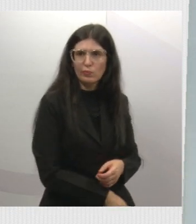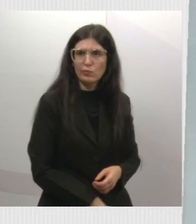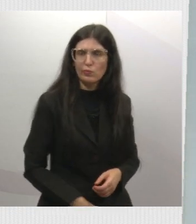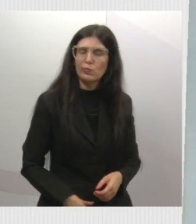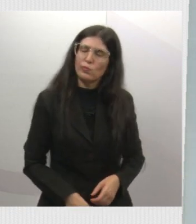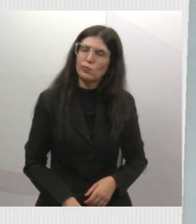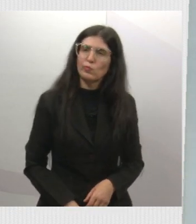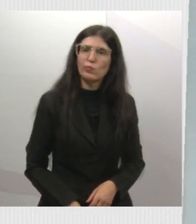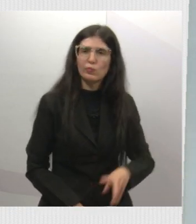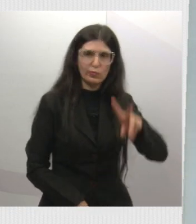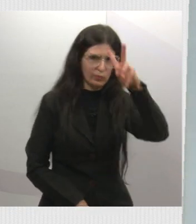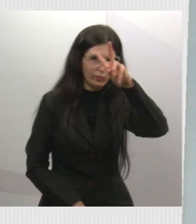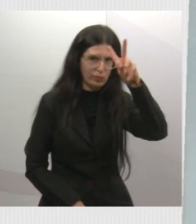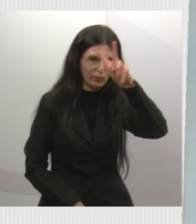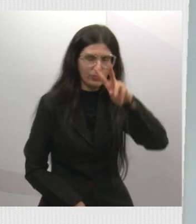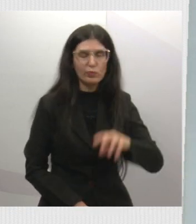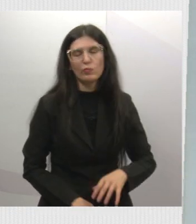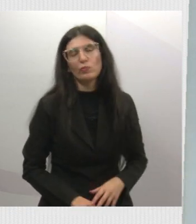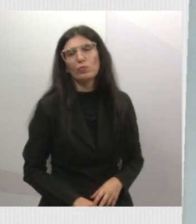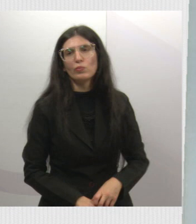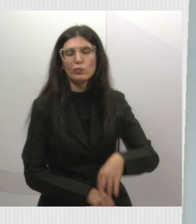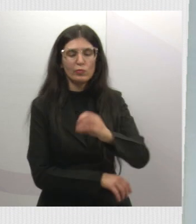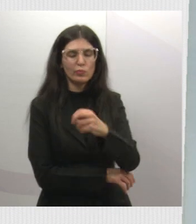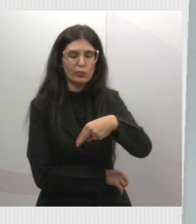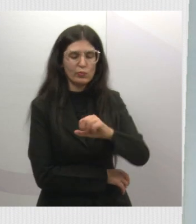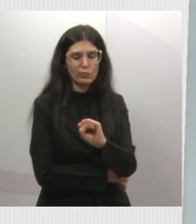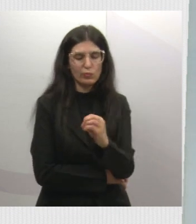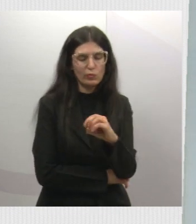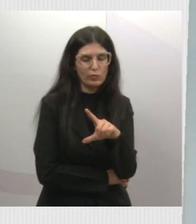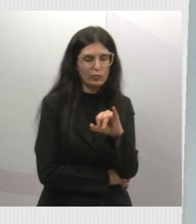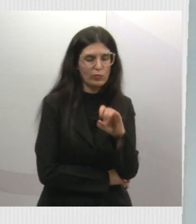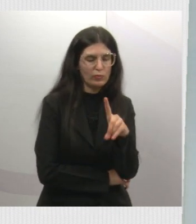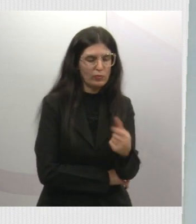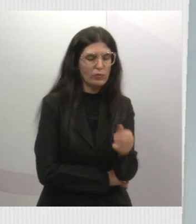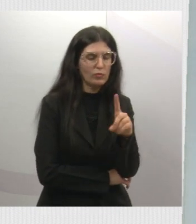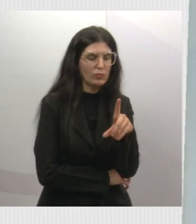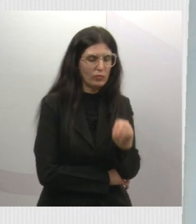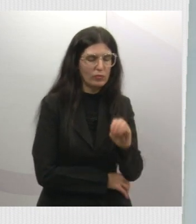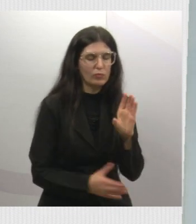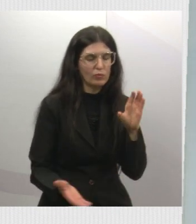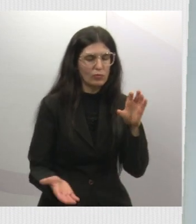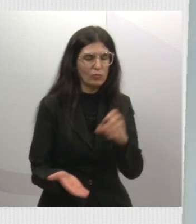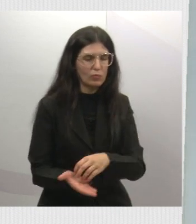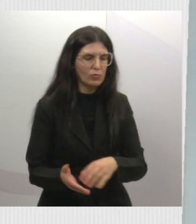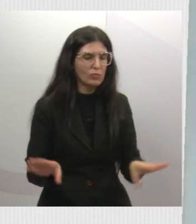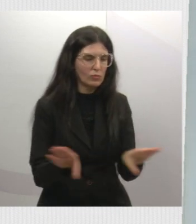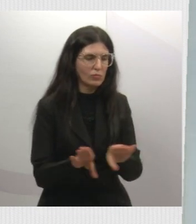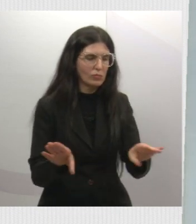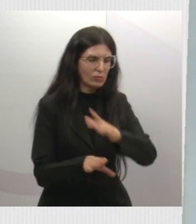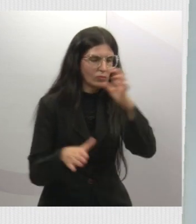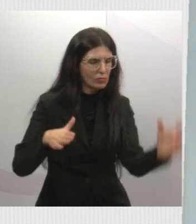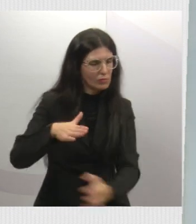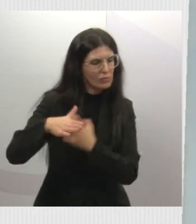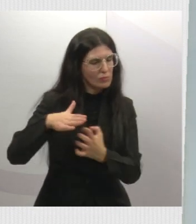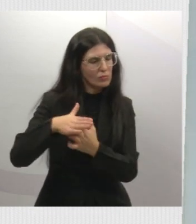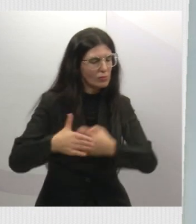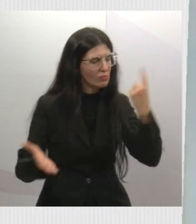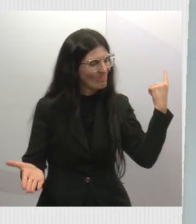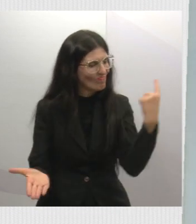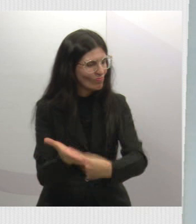Executivo, lembrando, é o consolidado com as fundações e autarquias,